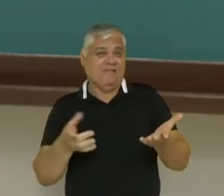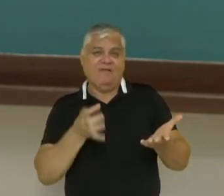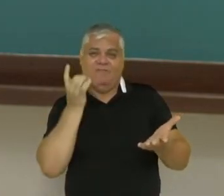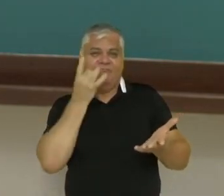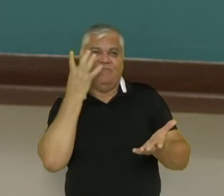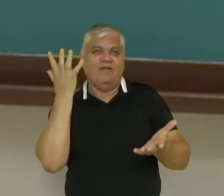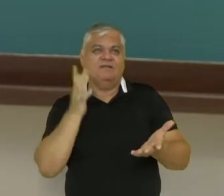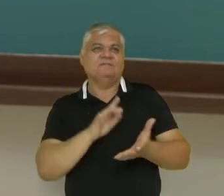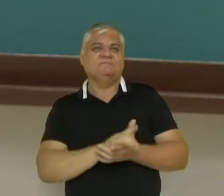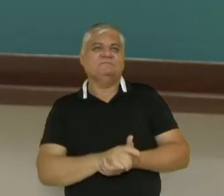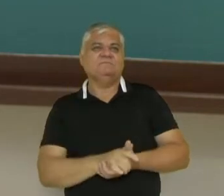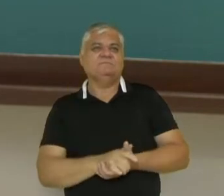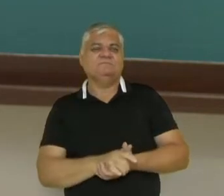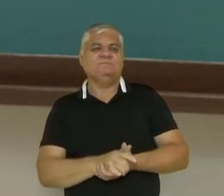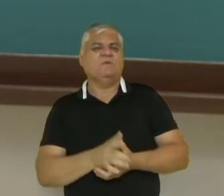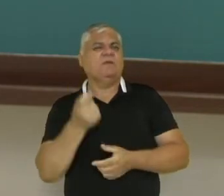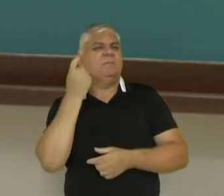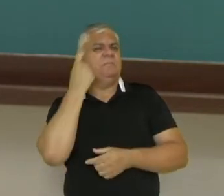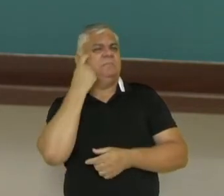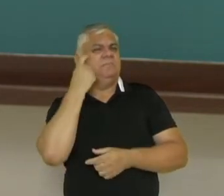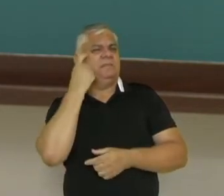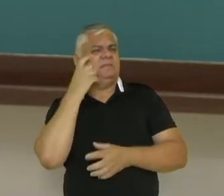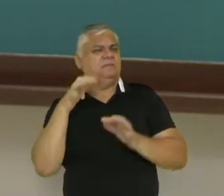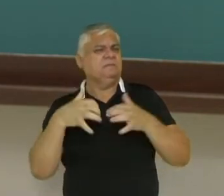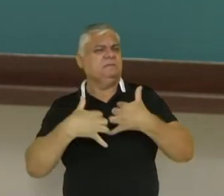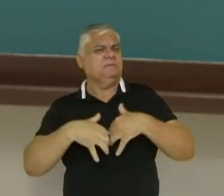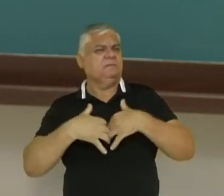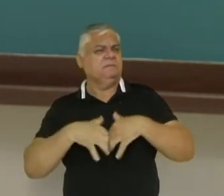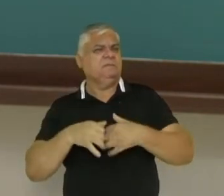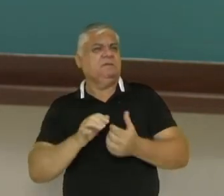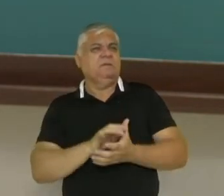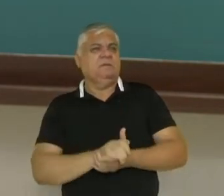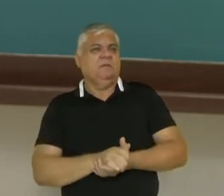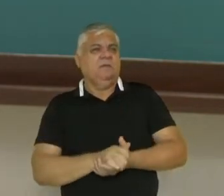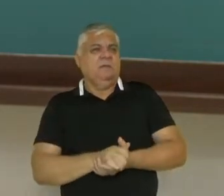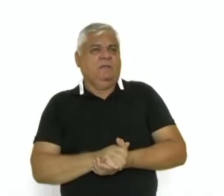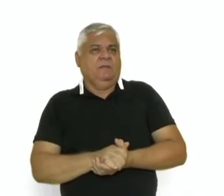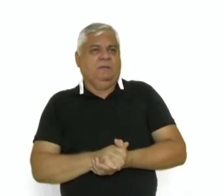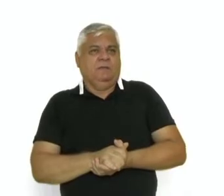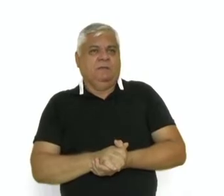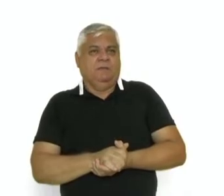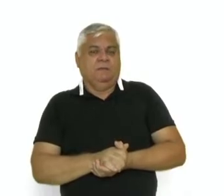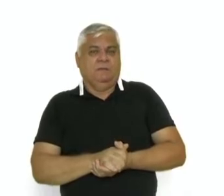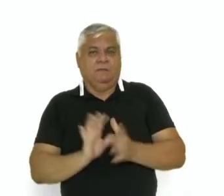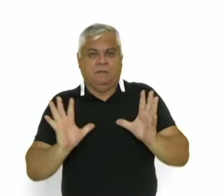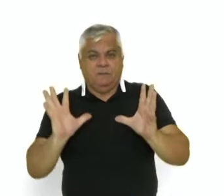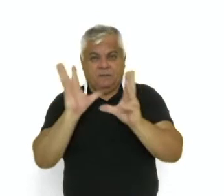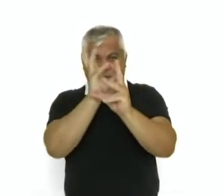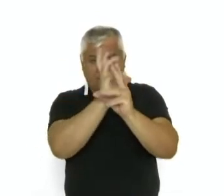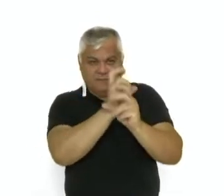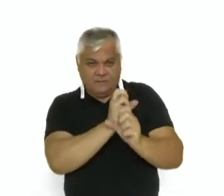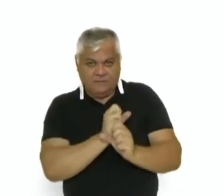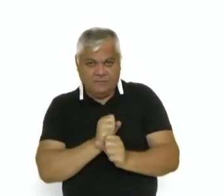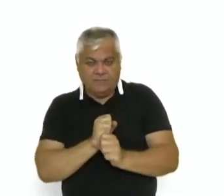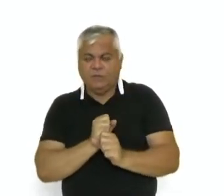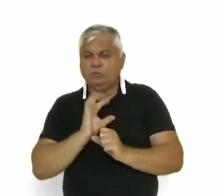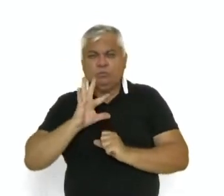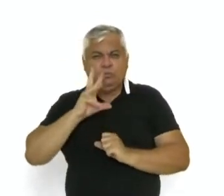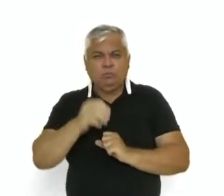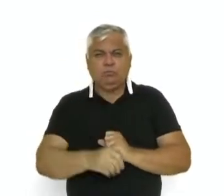higiene. Agora vamos refletir um pouco sobre essa prática. Observe que ao somarmos todas as quantias